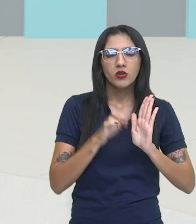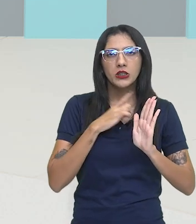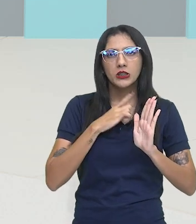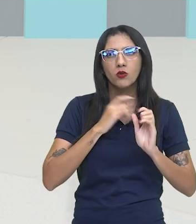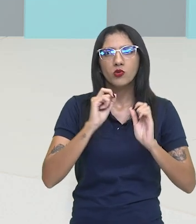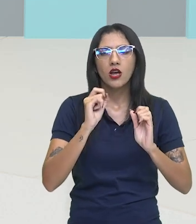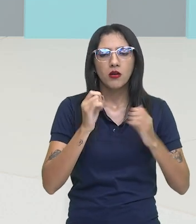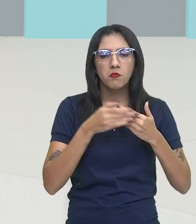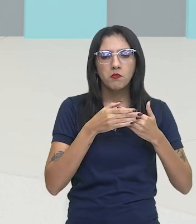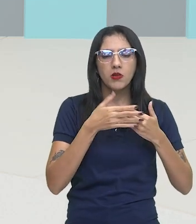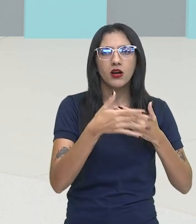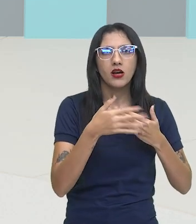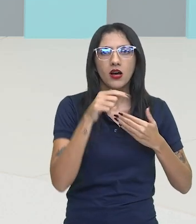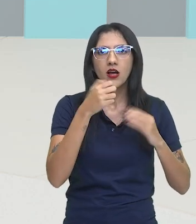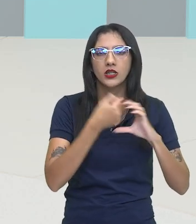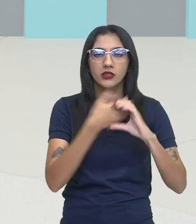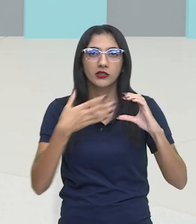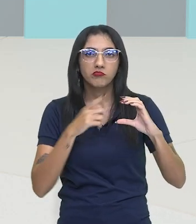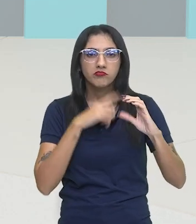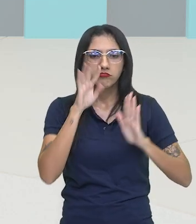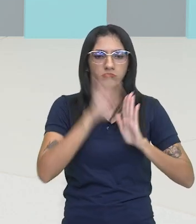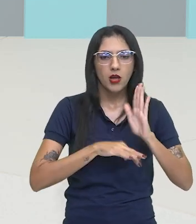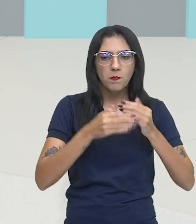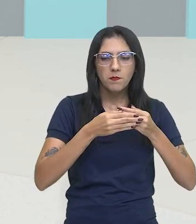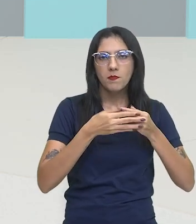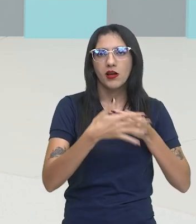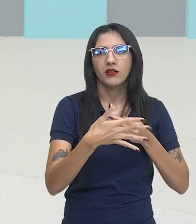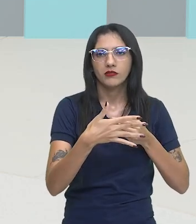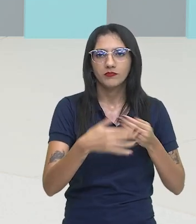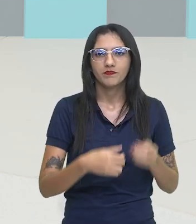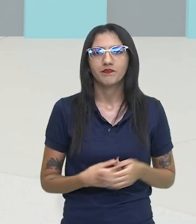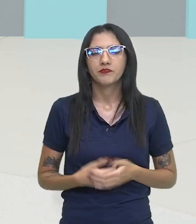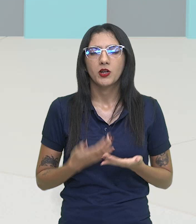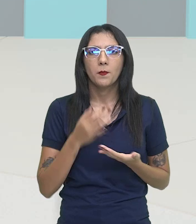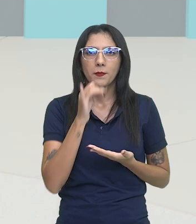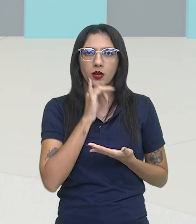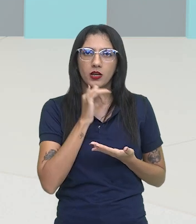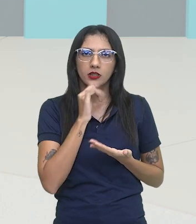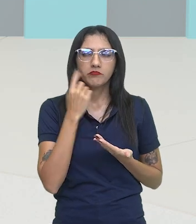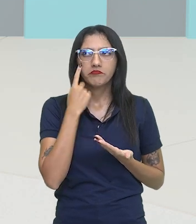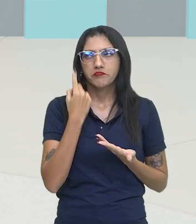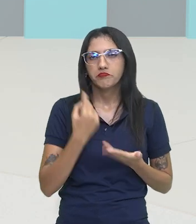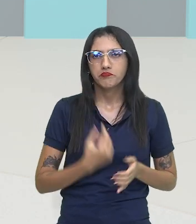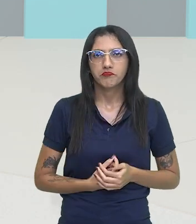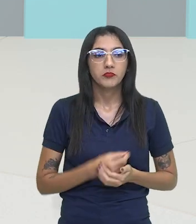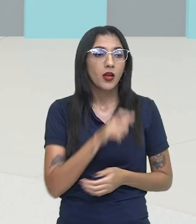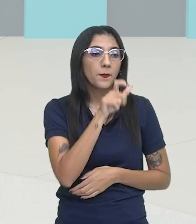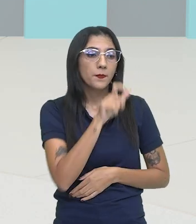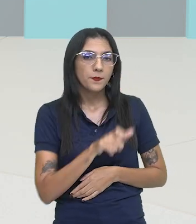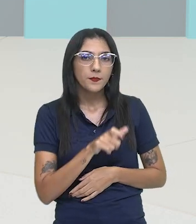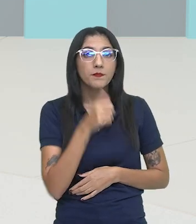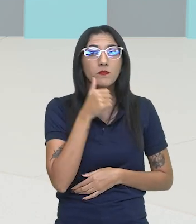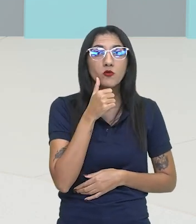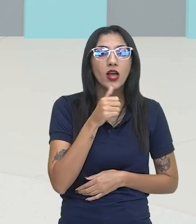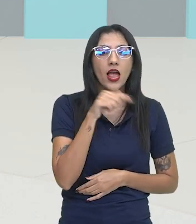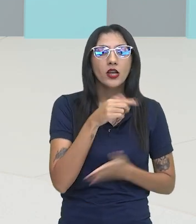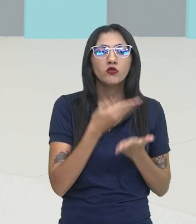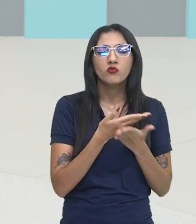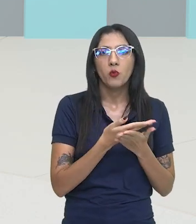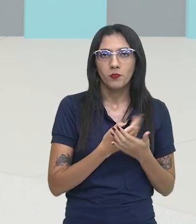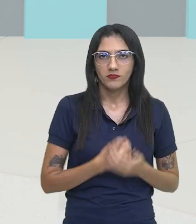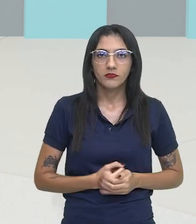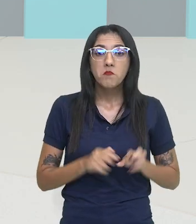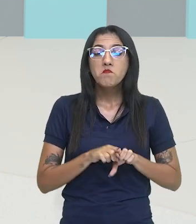um elemento, na verdade, que dá sequência ao texto. Quando eu falo, Milena estudou,